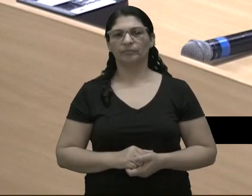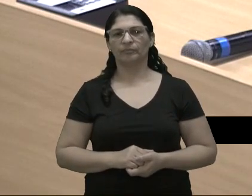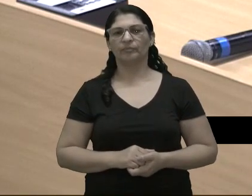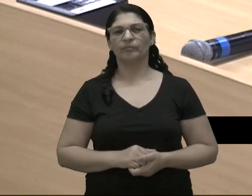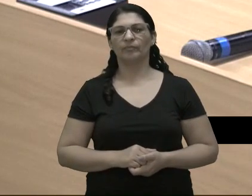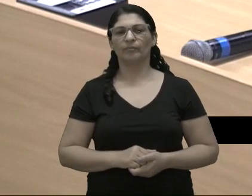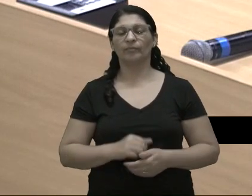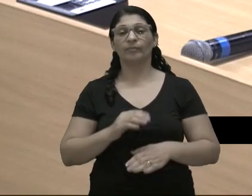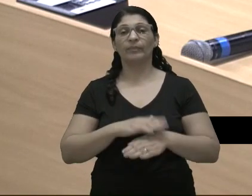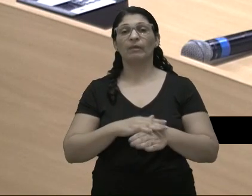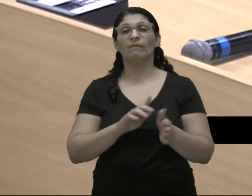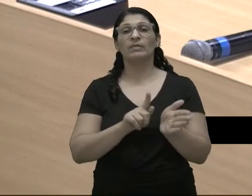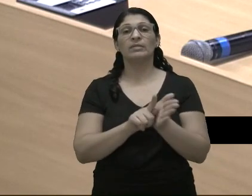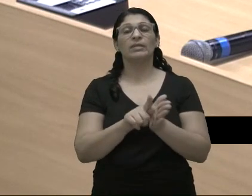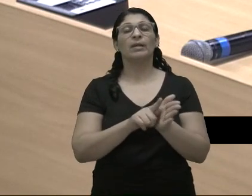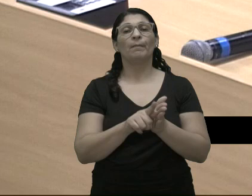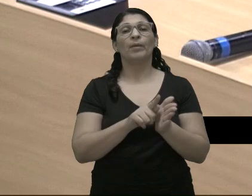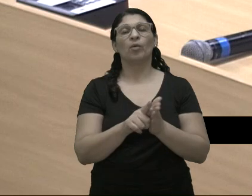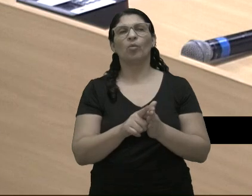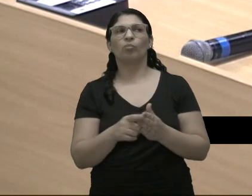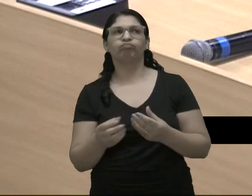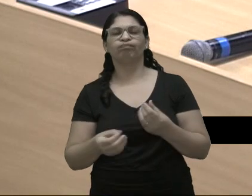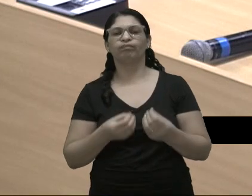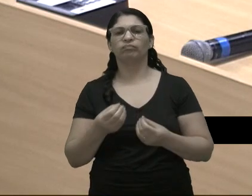fazer a pergunta no sentido da escala médica,